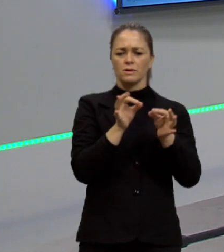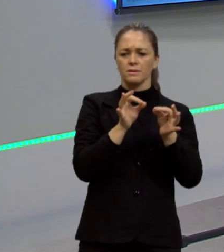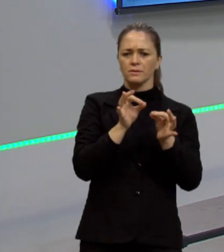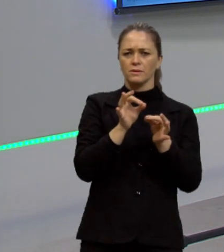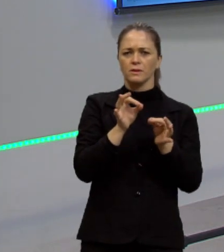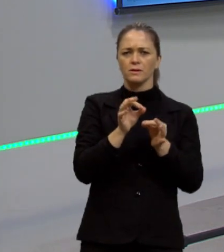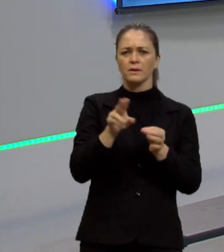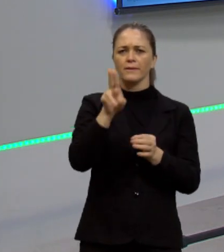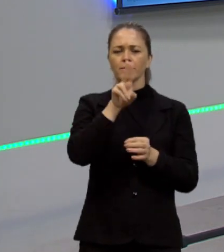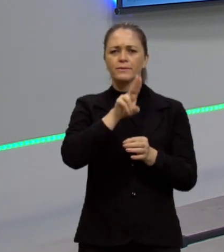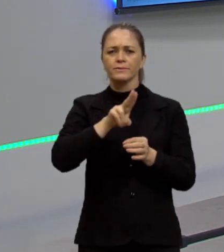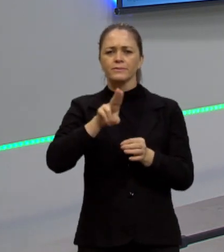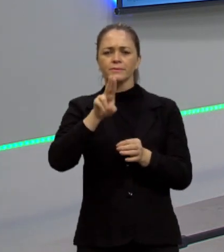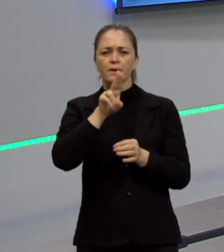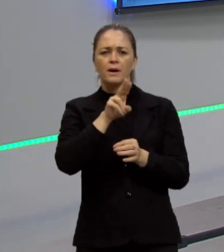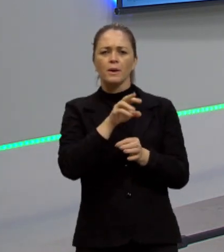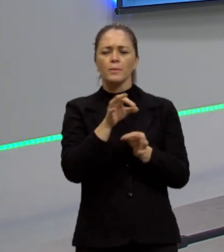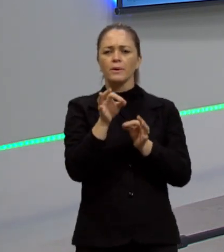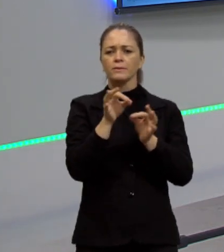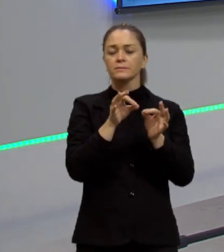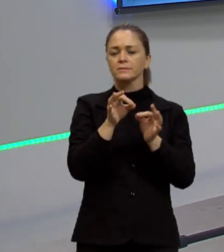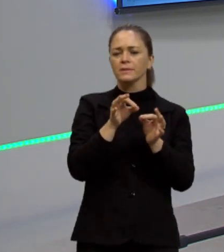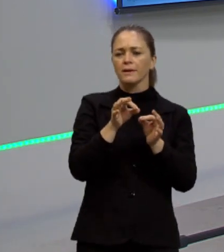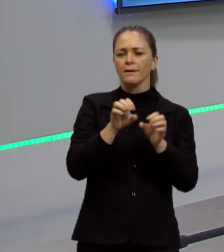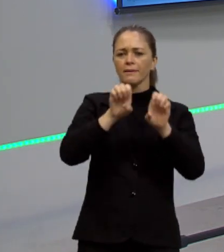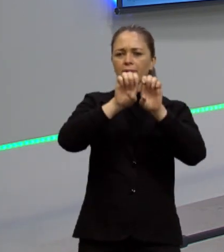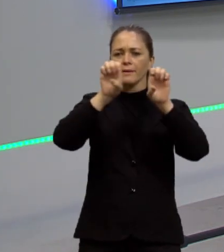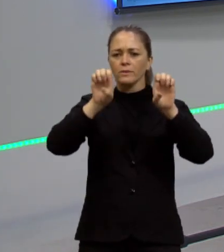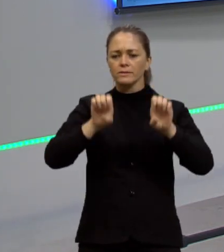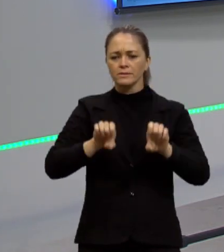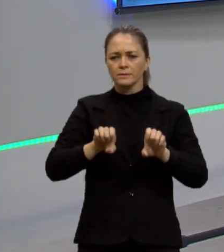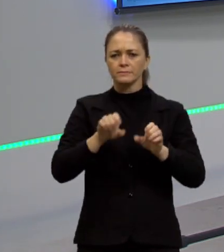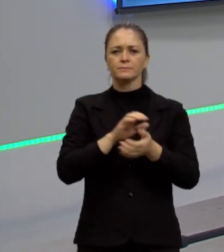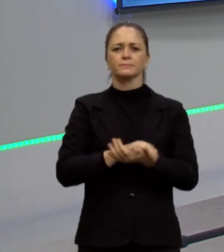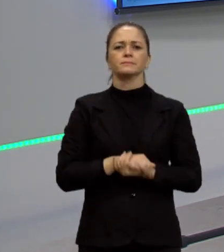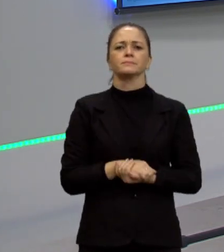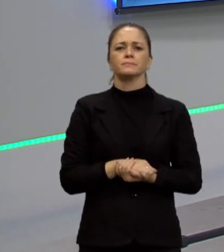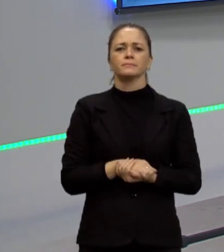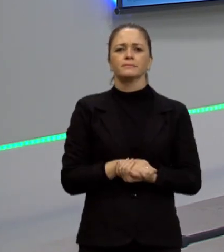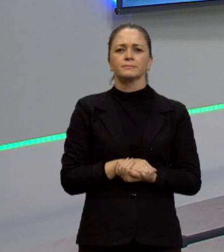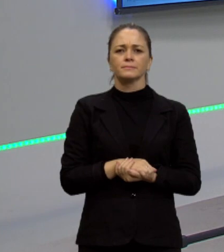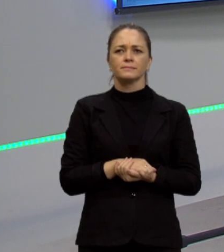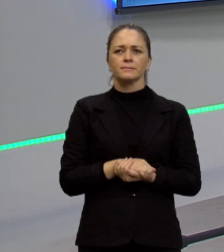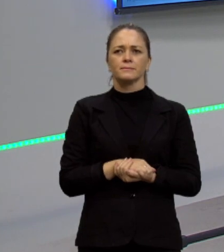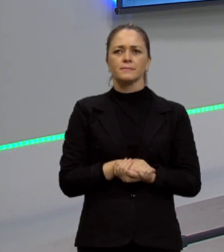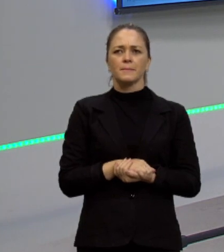nós vamos usar para montar esta equação. Deixa eu passar, por favor.